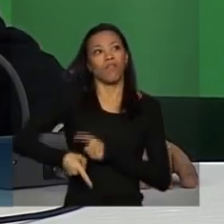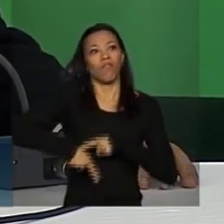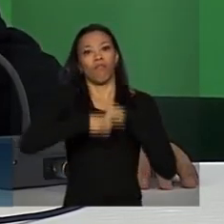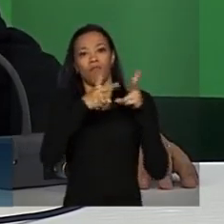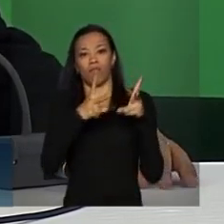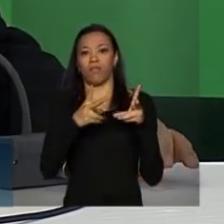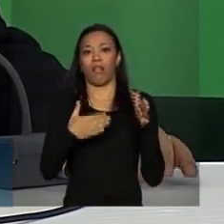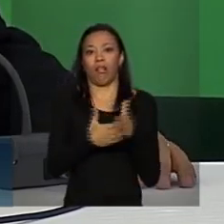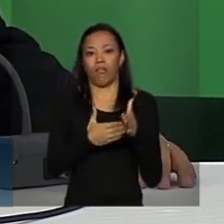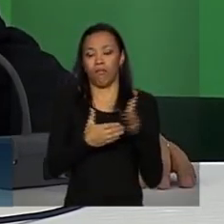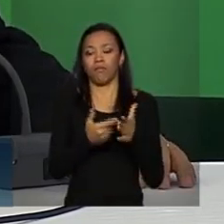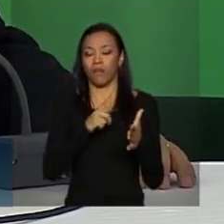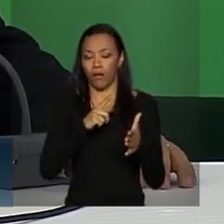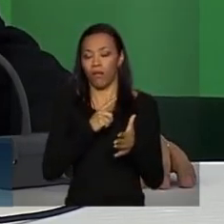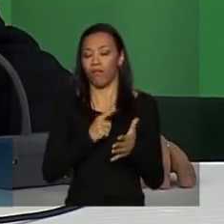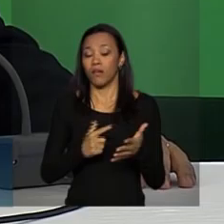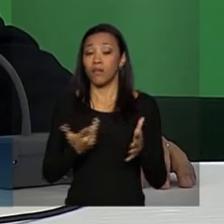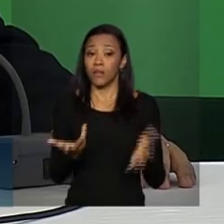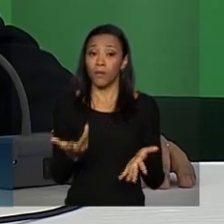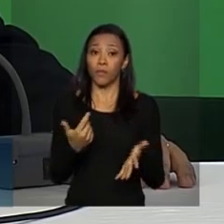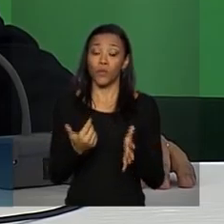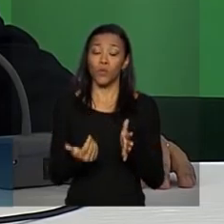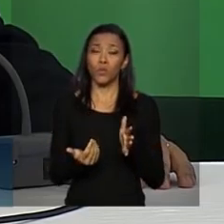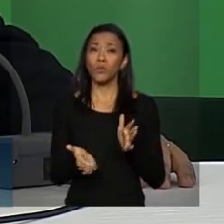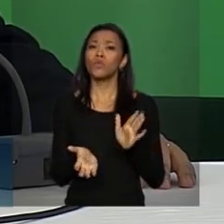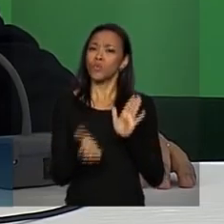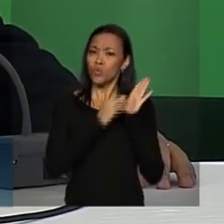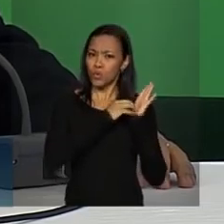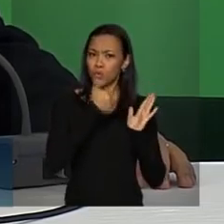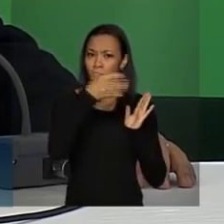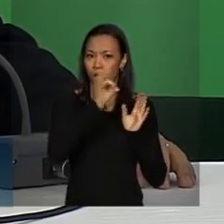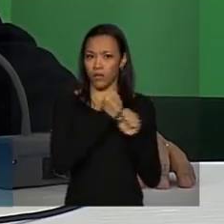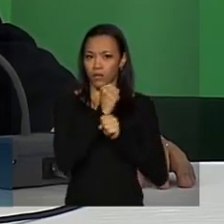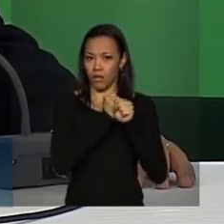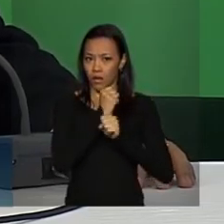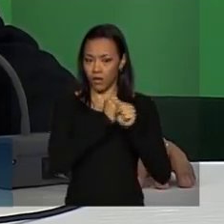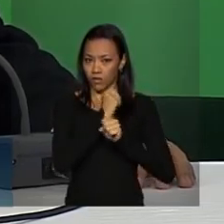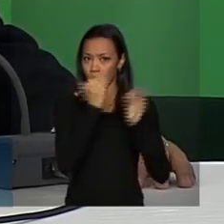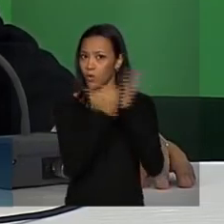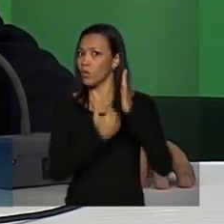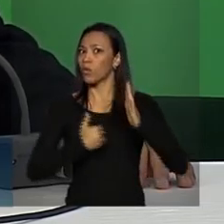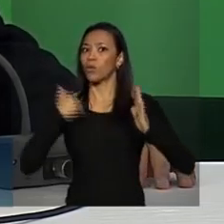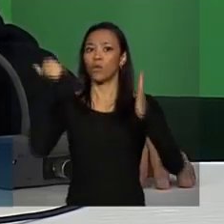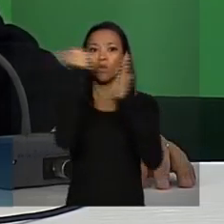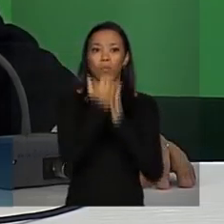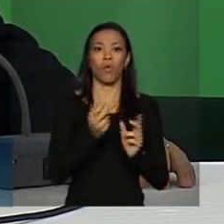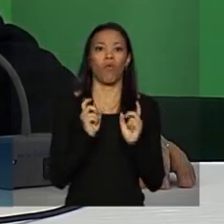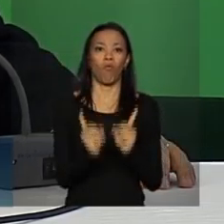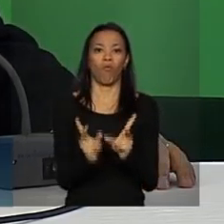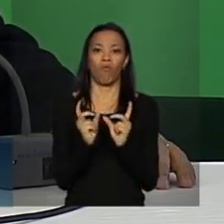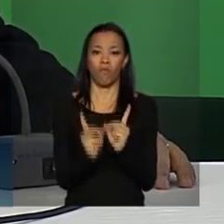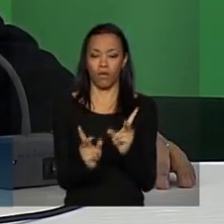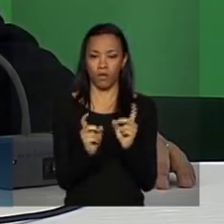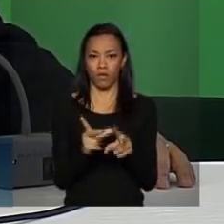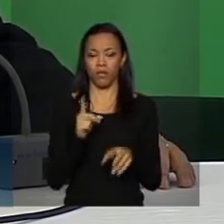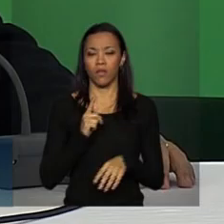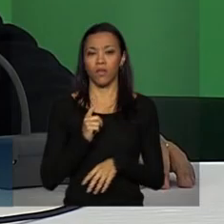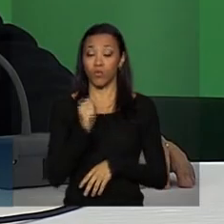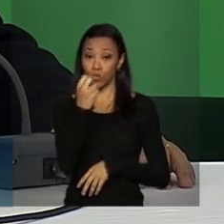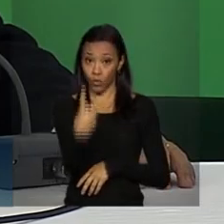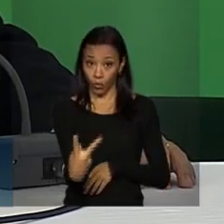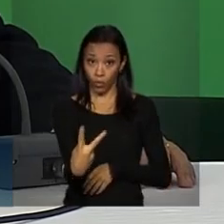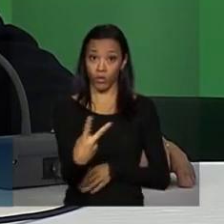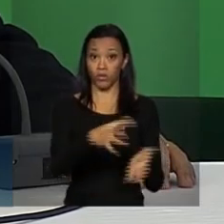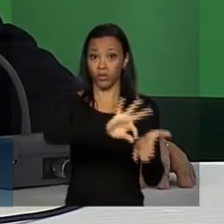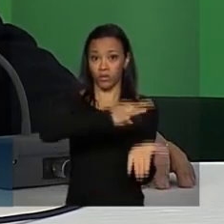verdade que nos últimos 10 anos o comércio dobrou. Nós temos dois acordos